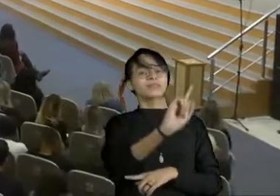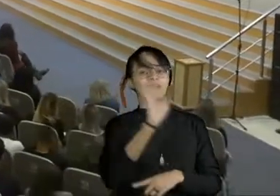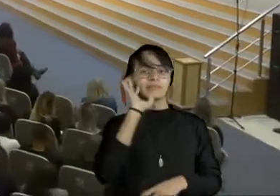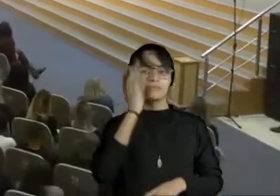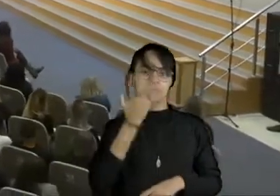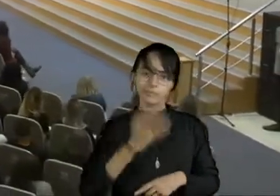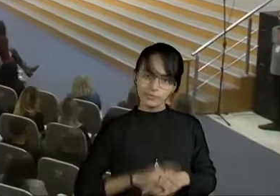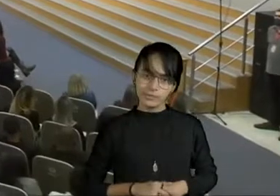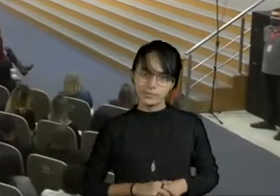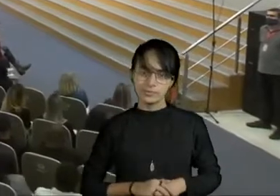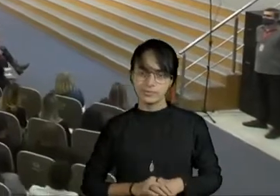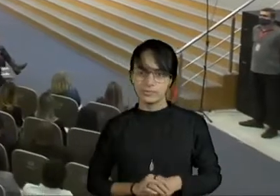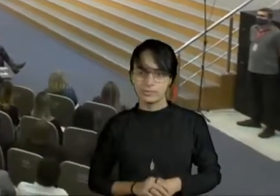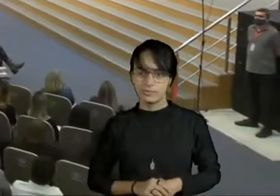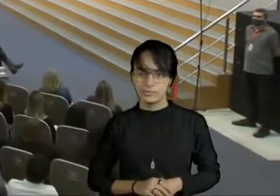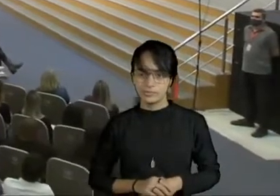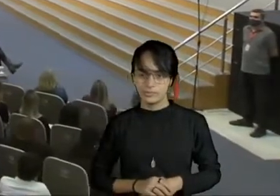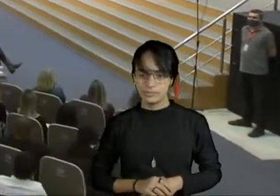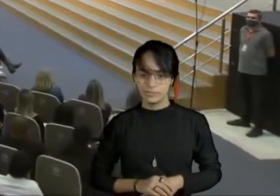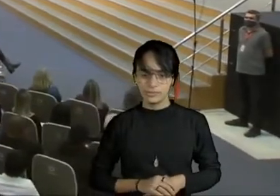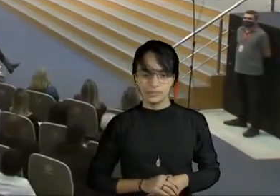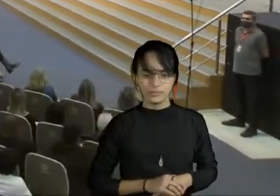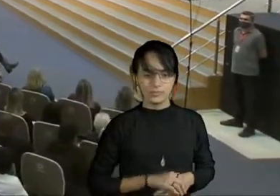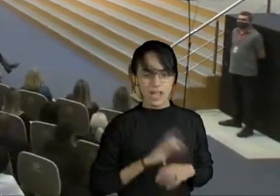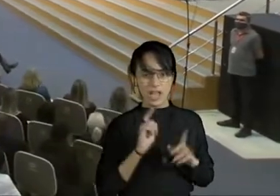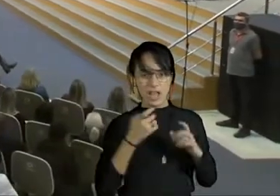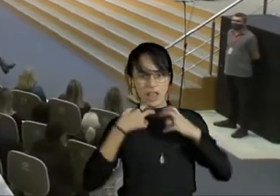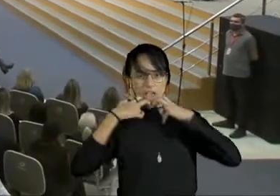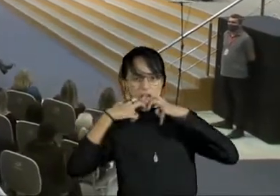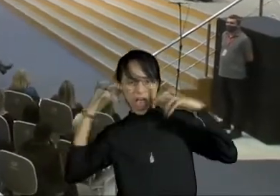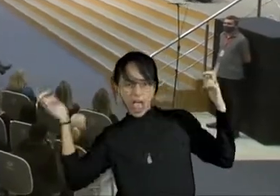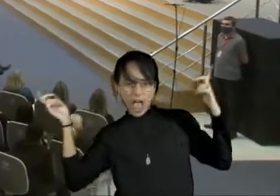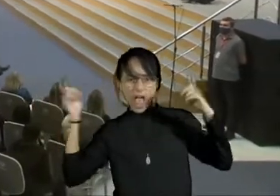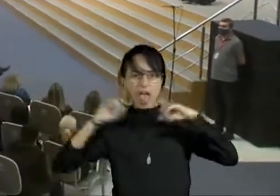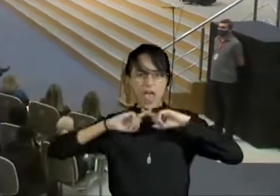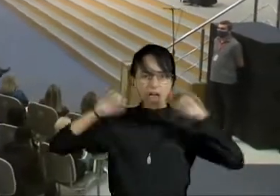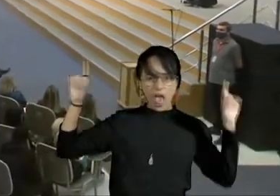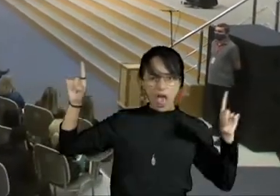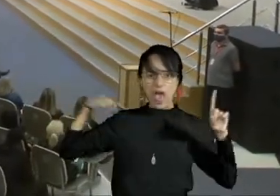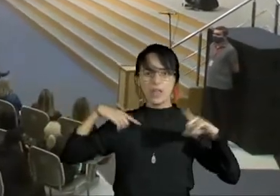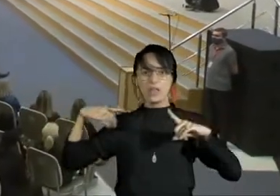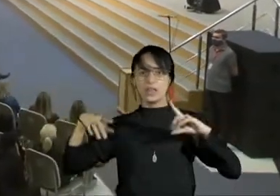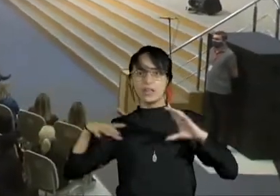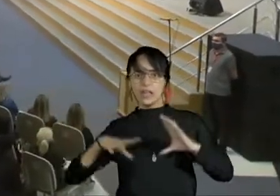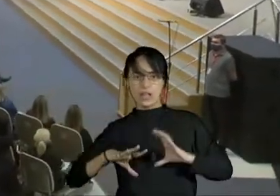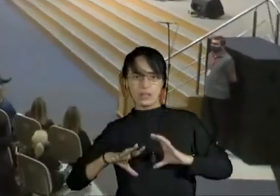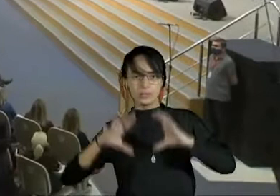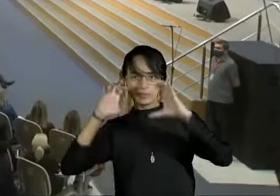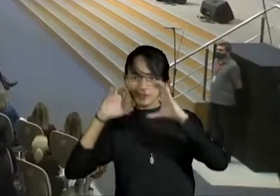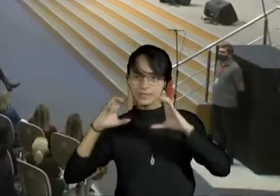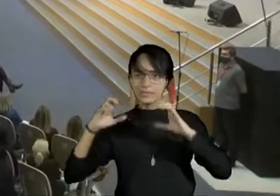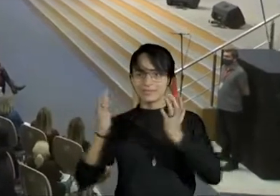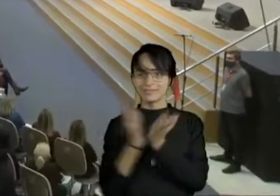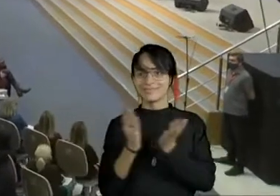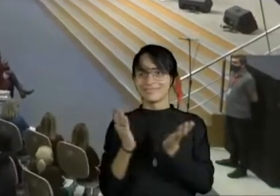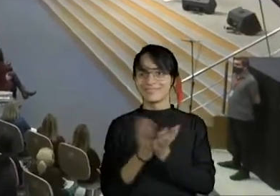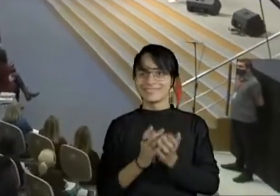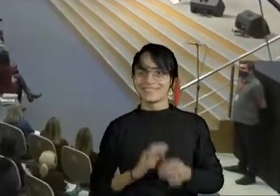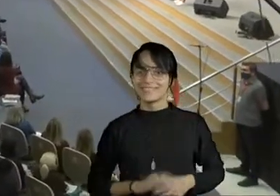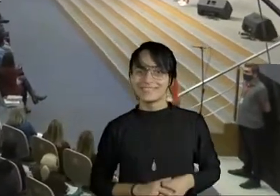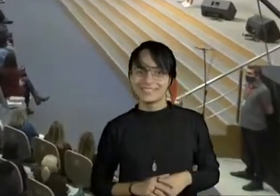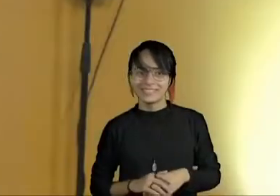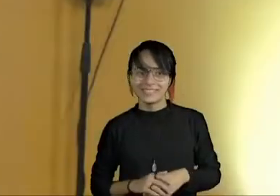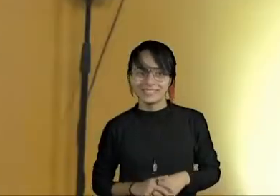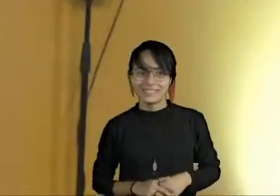para você entender. Ela não faz escândalo, ela não arma barraco gospel. Ela chega